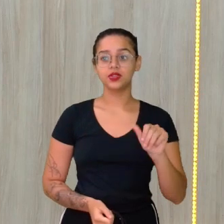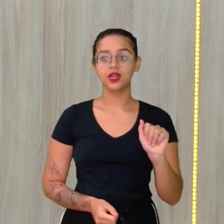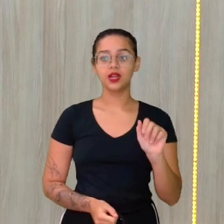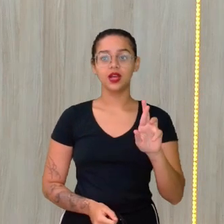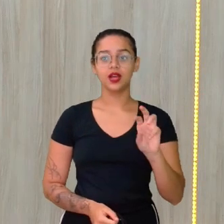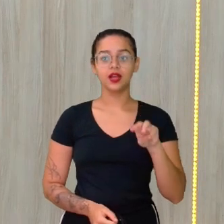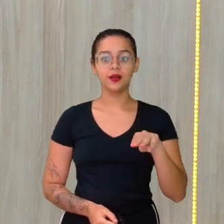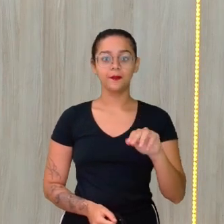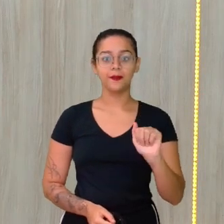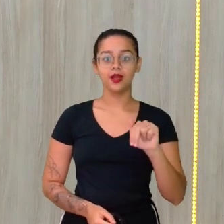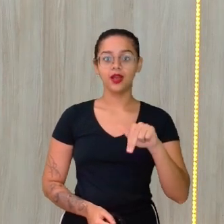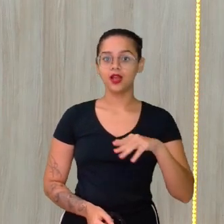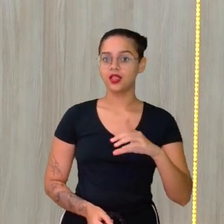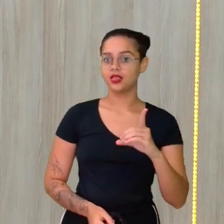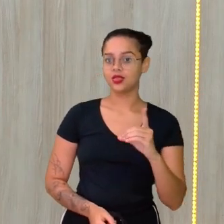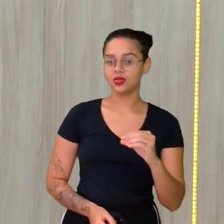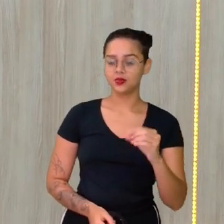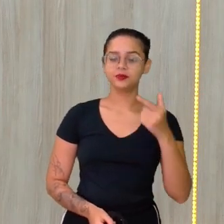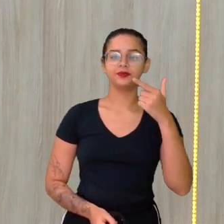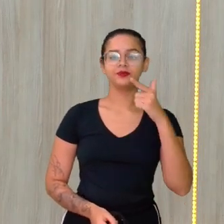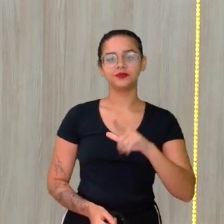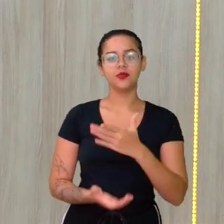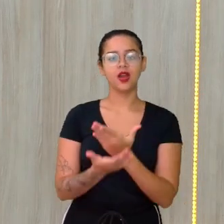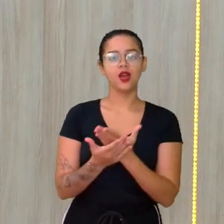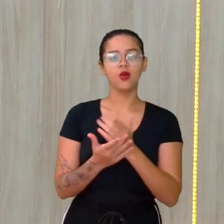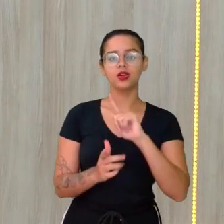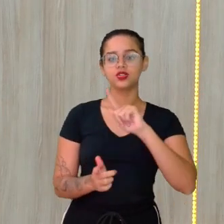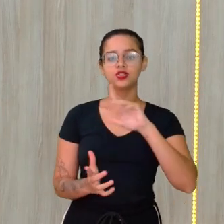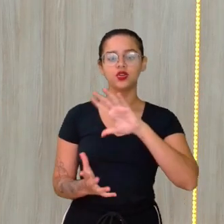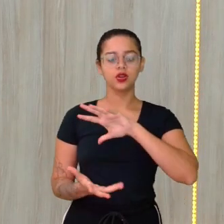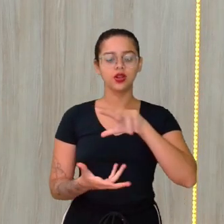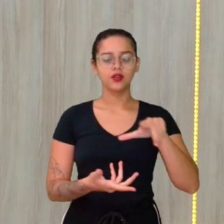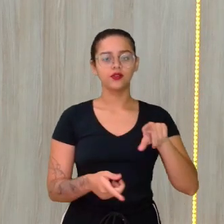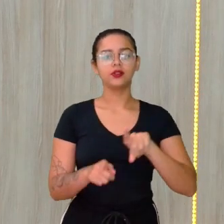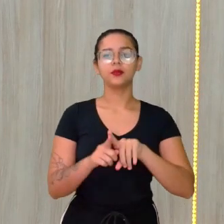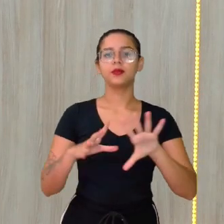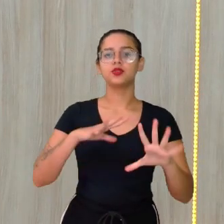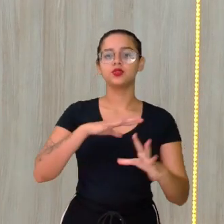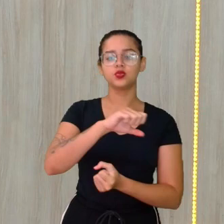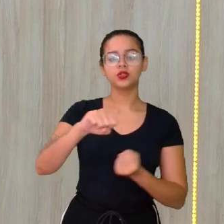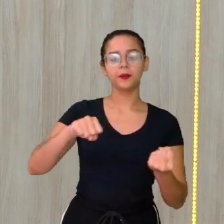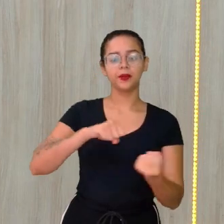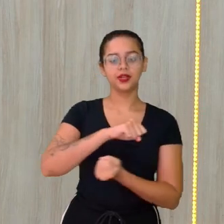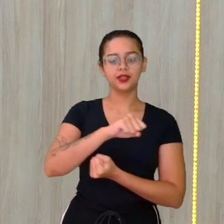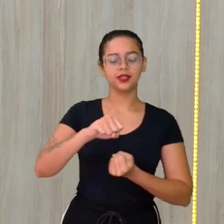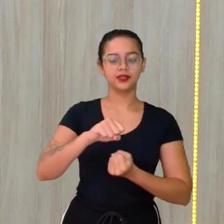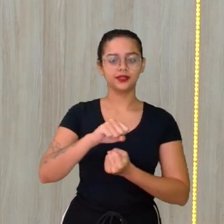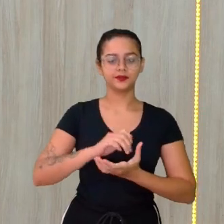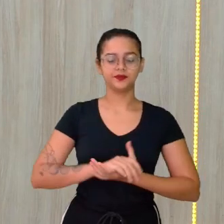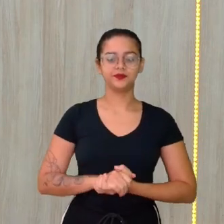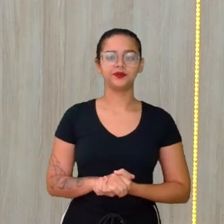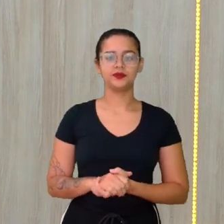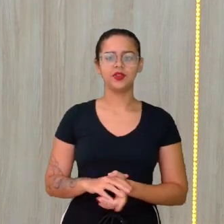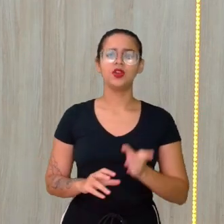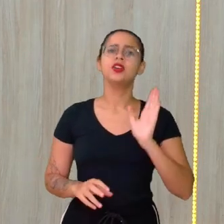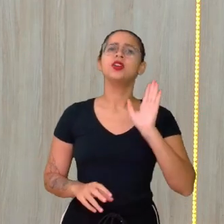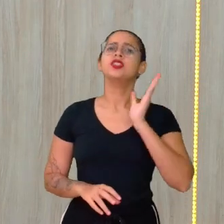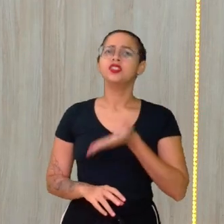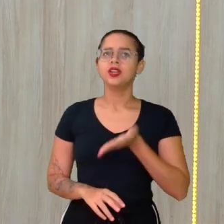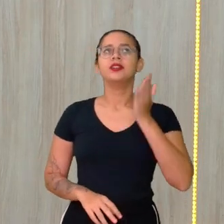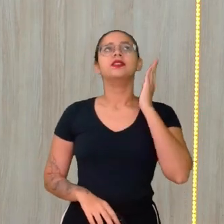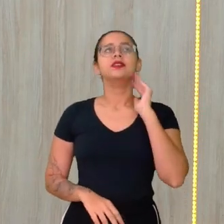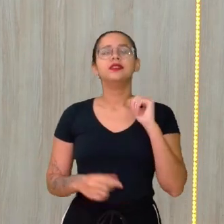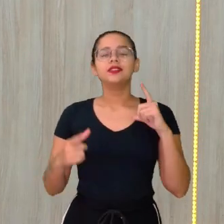Armando Pérez, para mais uma aula de Geografia e Sustentabilidade. Vocês já sabem,